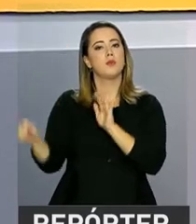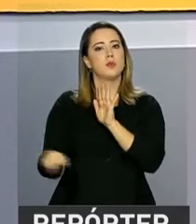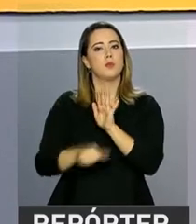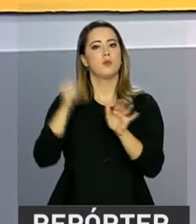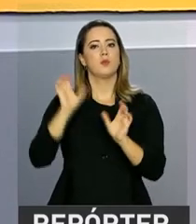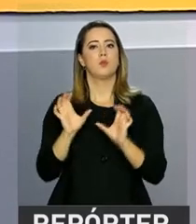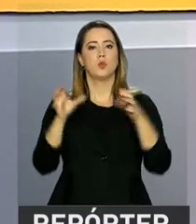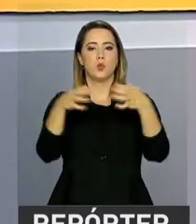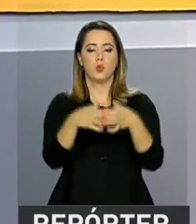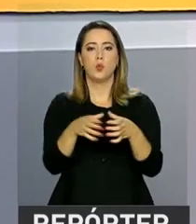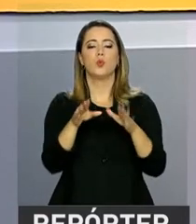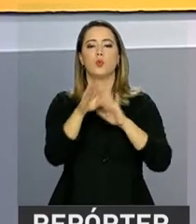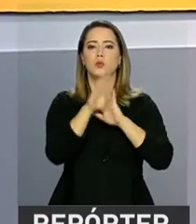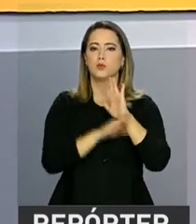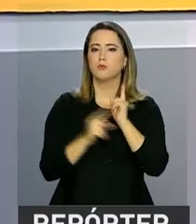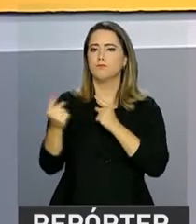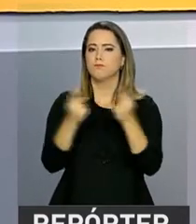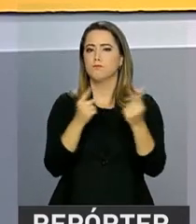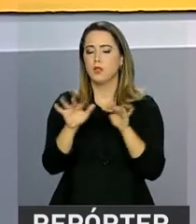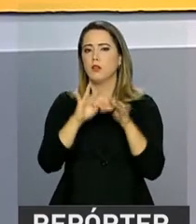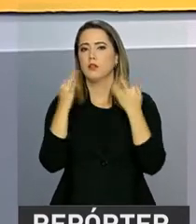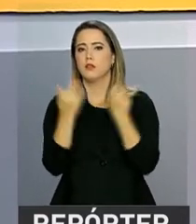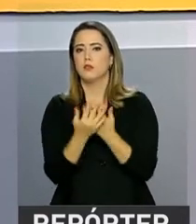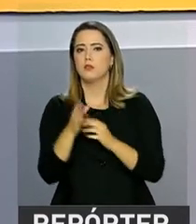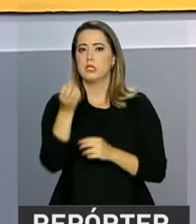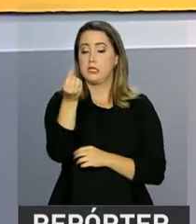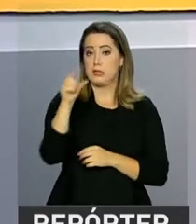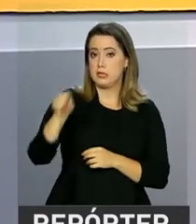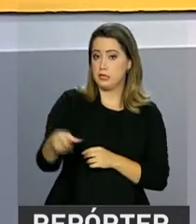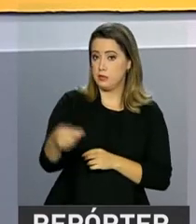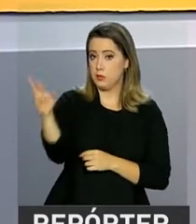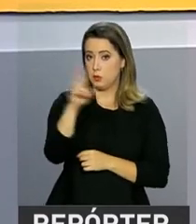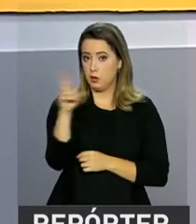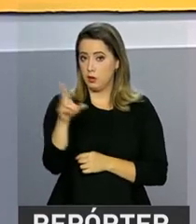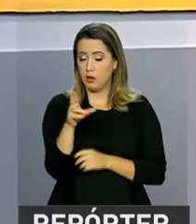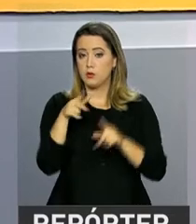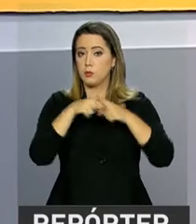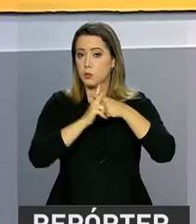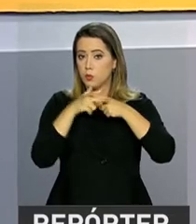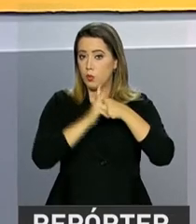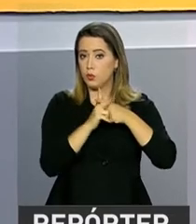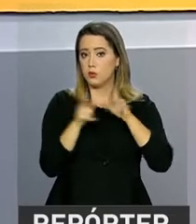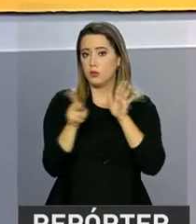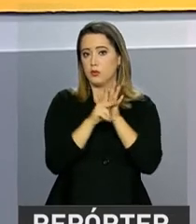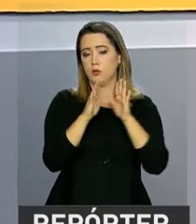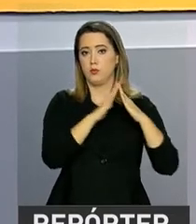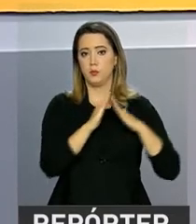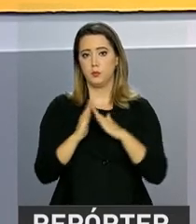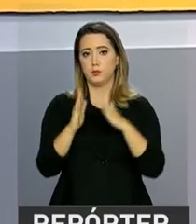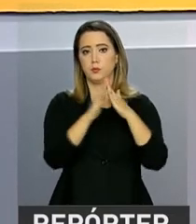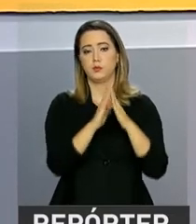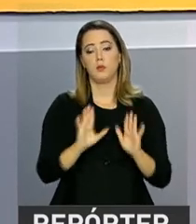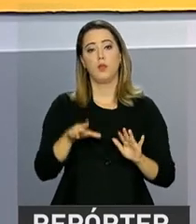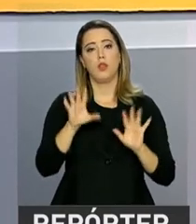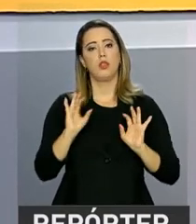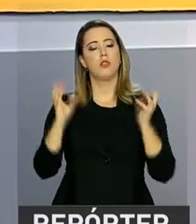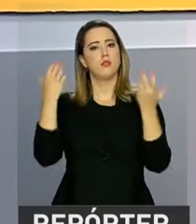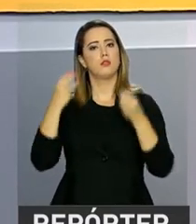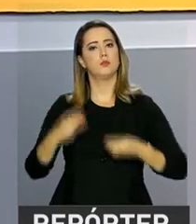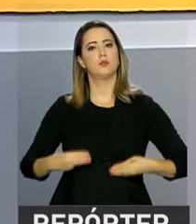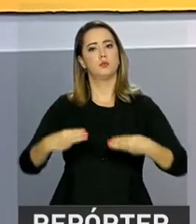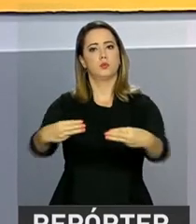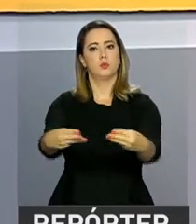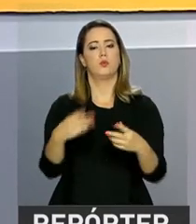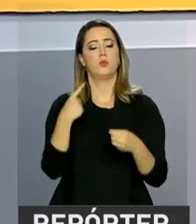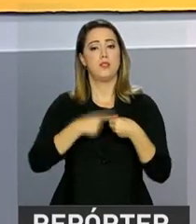beneficiários do programa. Cada família receberá, em média, R$ 6.000 para fazer reparos na própria casa. Na cerimônia, o ministro